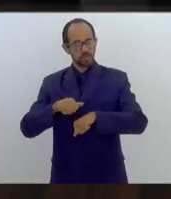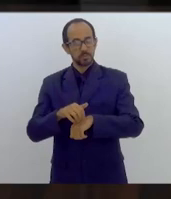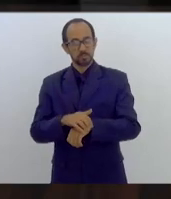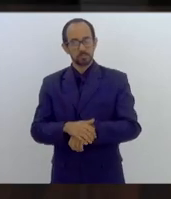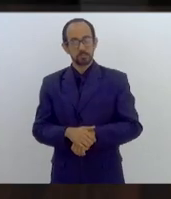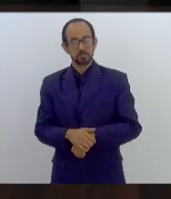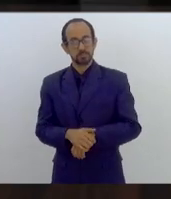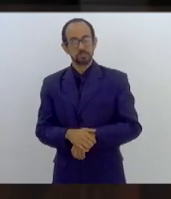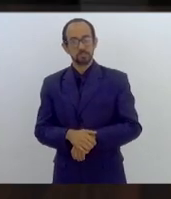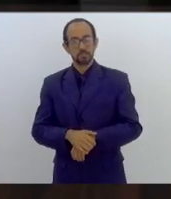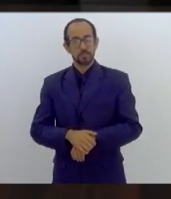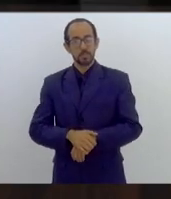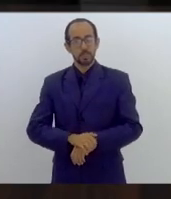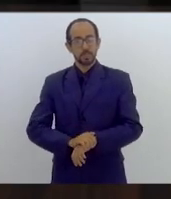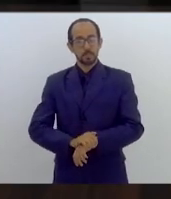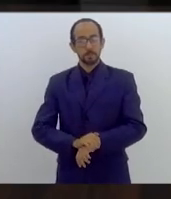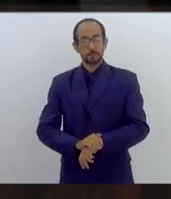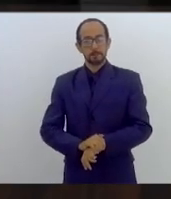E